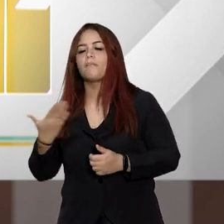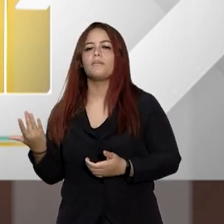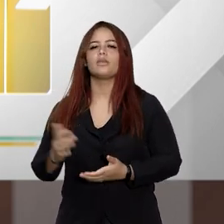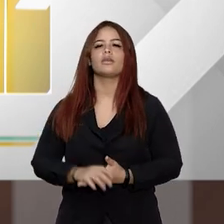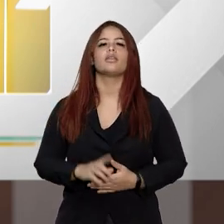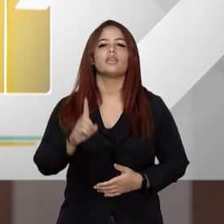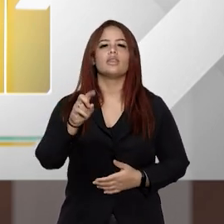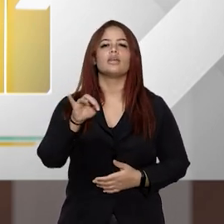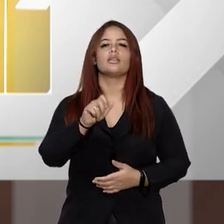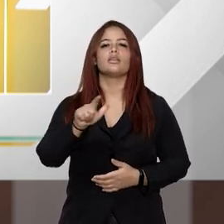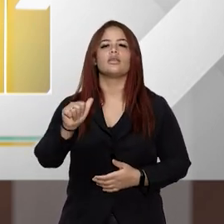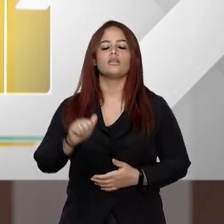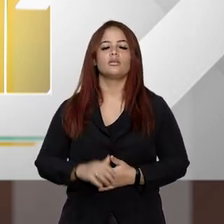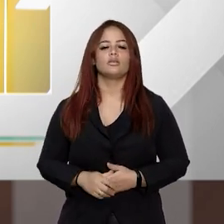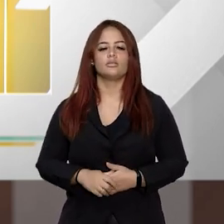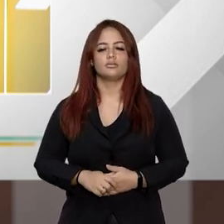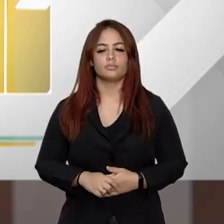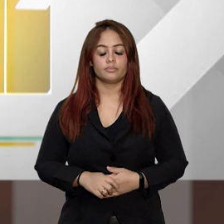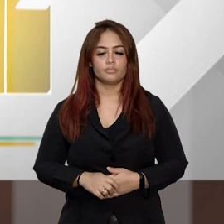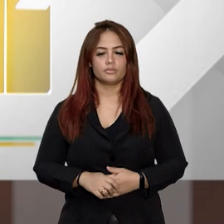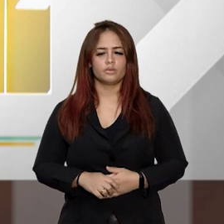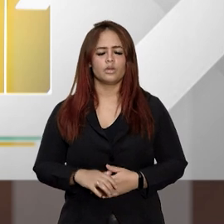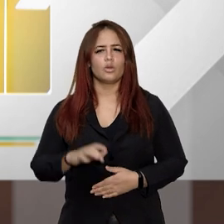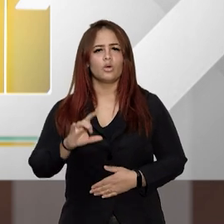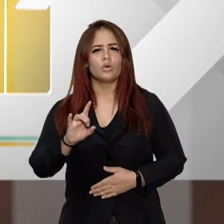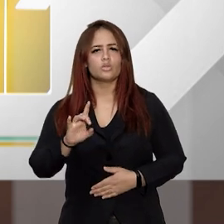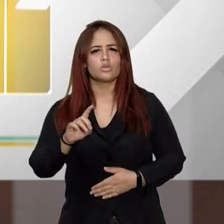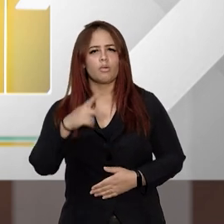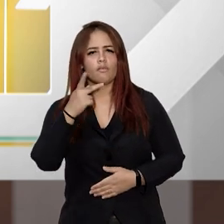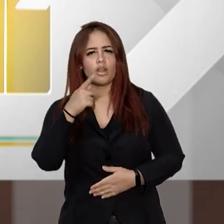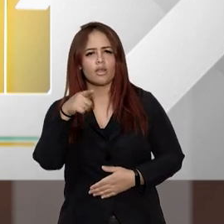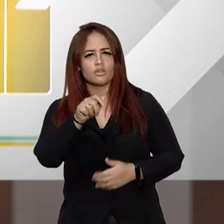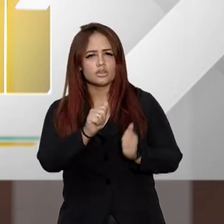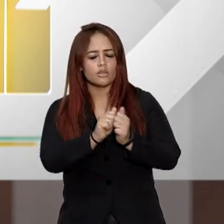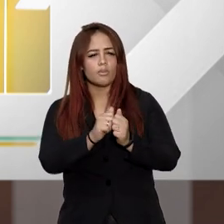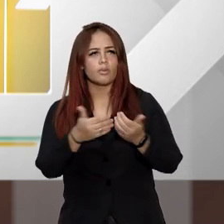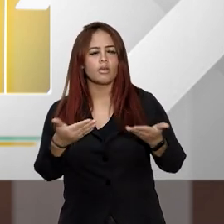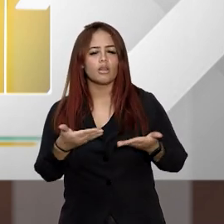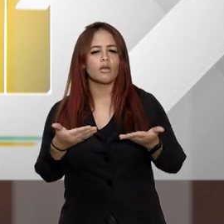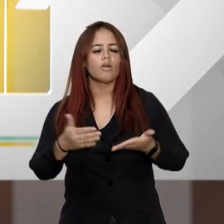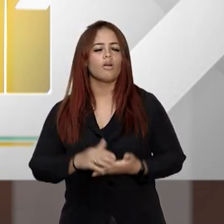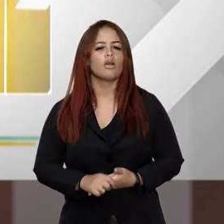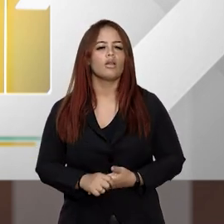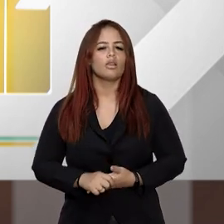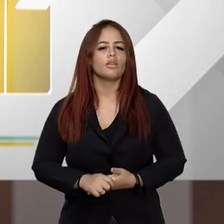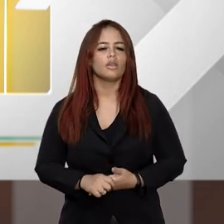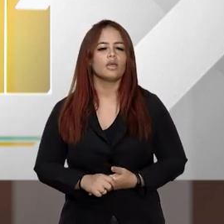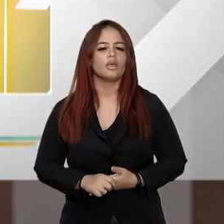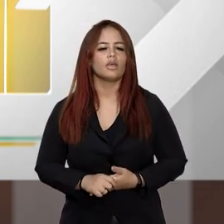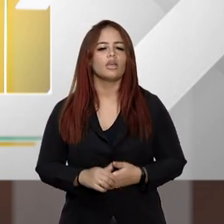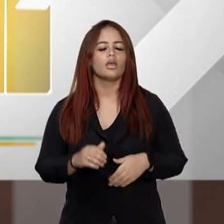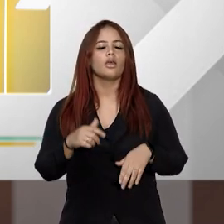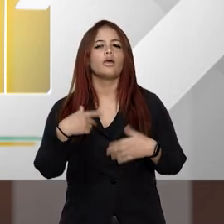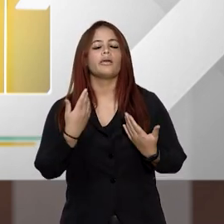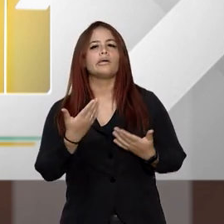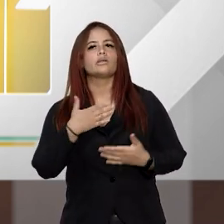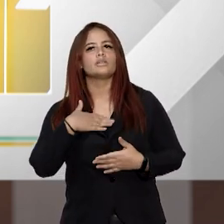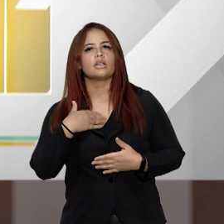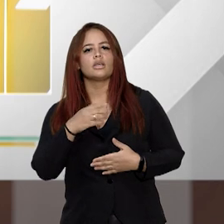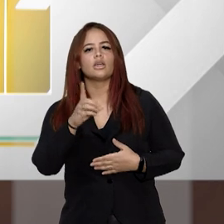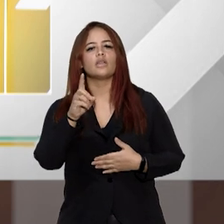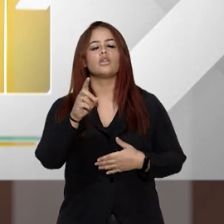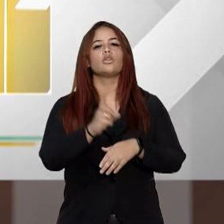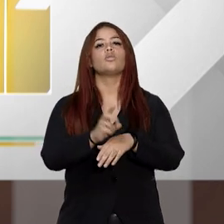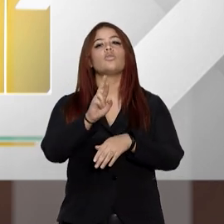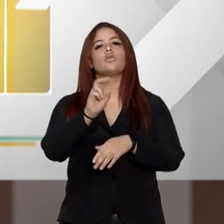amiga, doutora Daniela. E só para situar aí quem nos acompanha agora, eu gostaria que a doutora Daniela